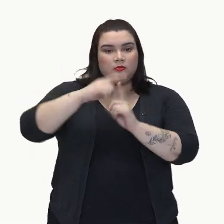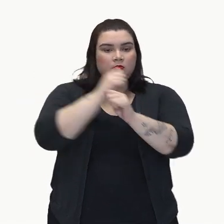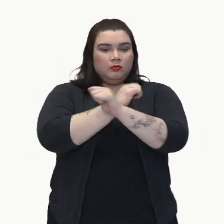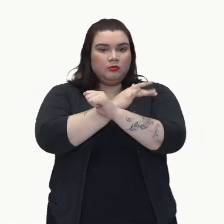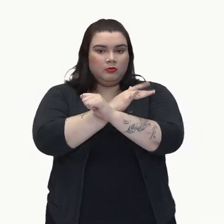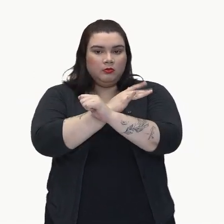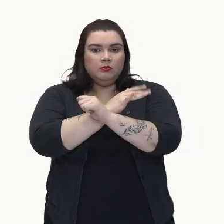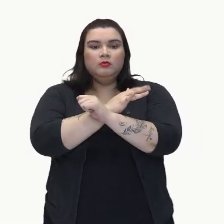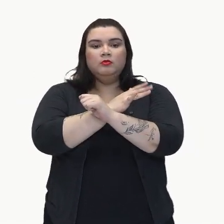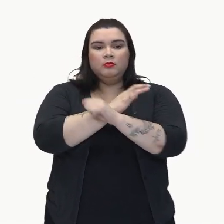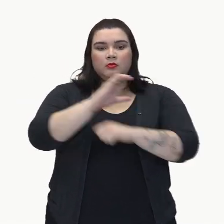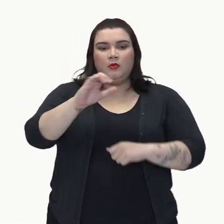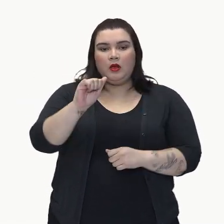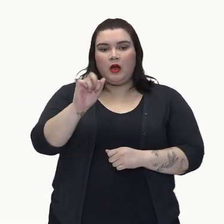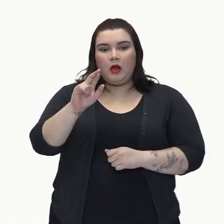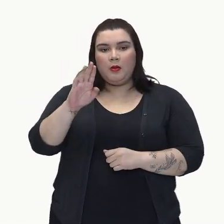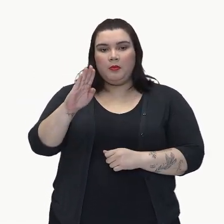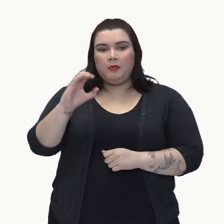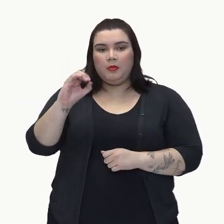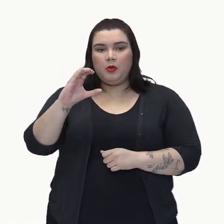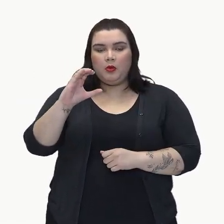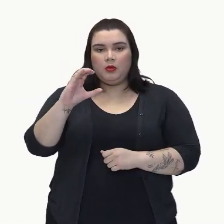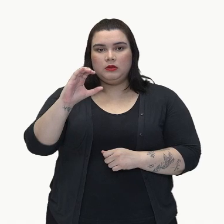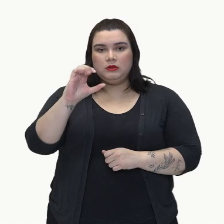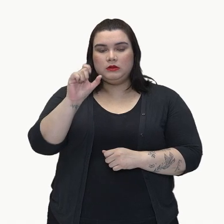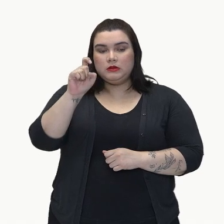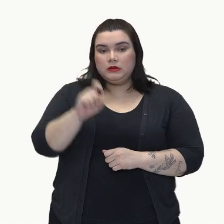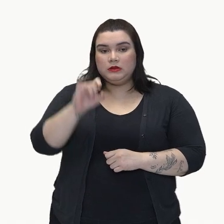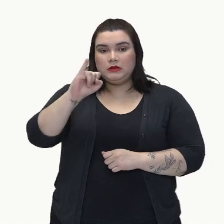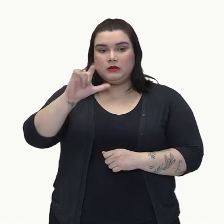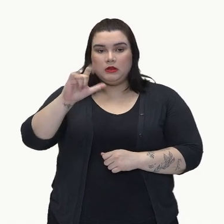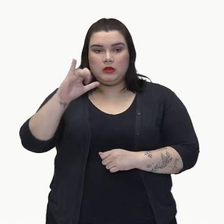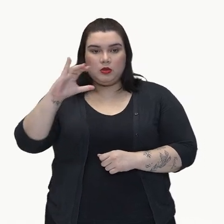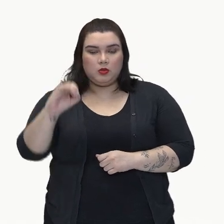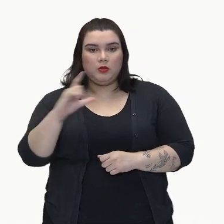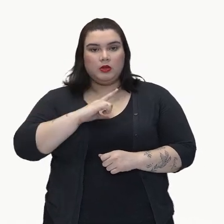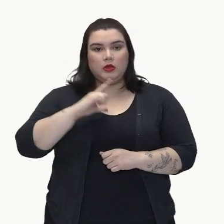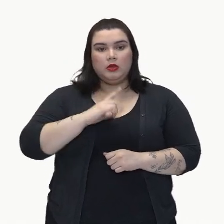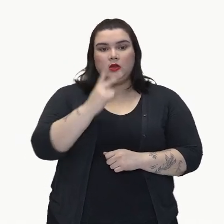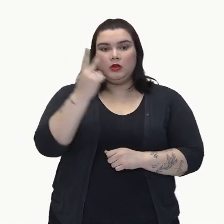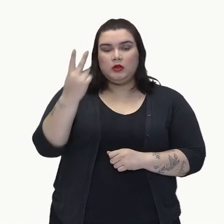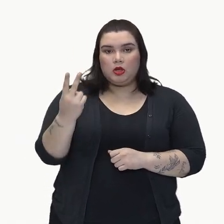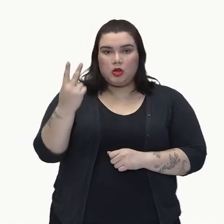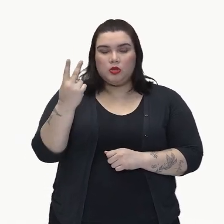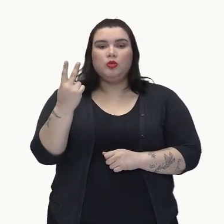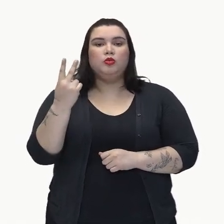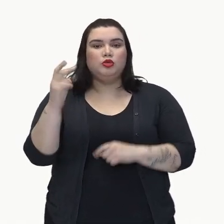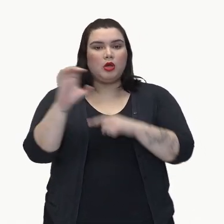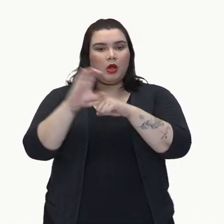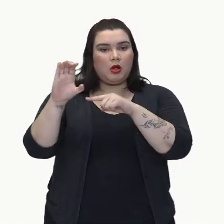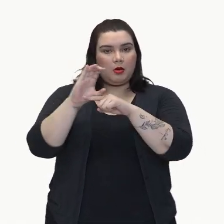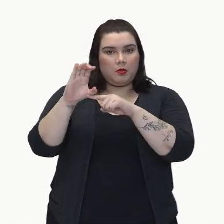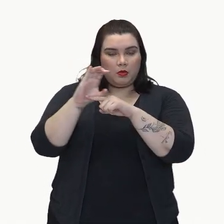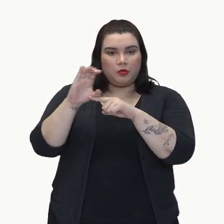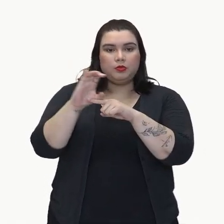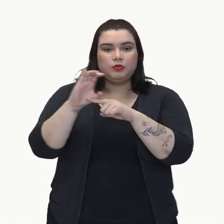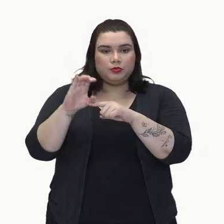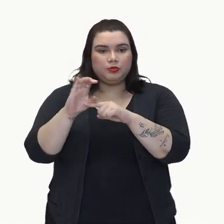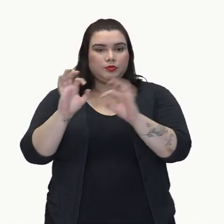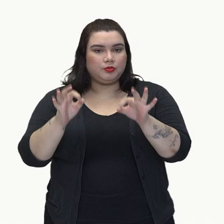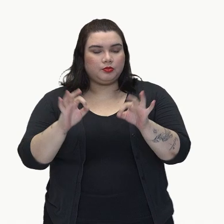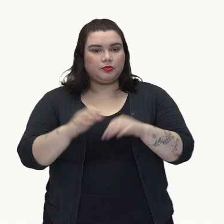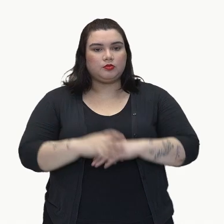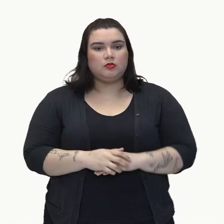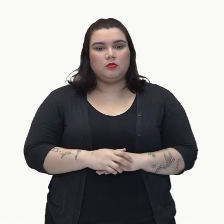carboxílico, como a gente pode perceber, é um ácido carboxílico com 2 átomos de carbono. Já contamos logo com esse